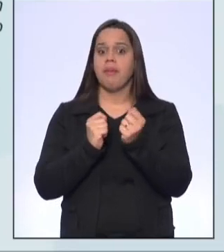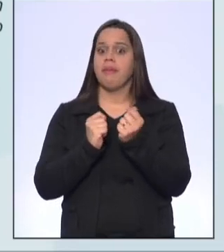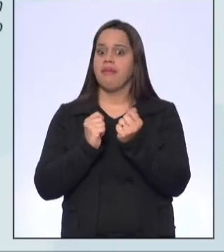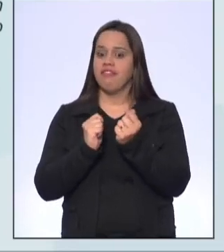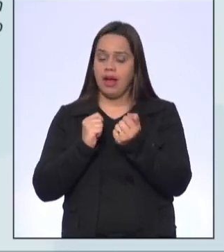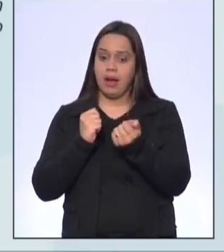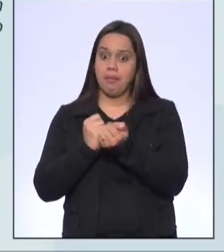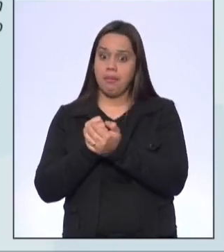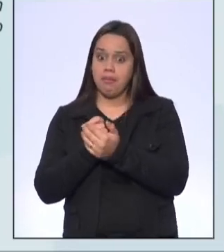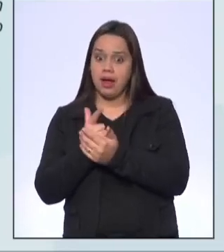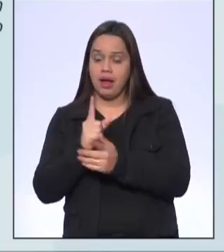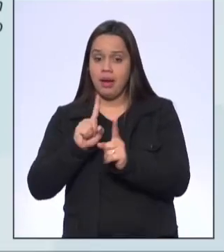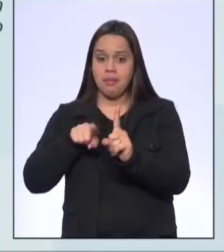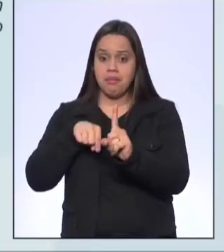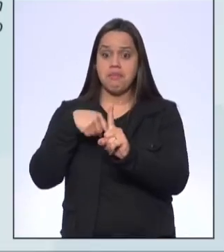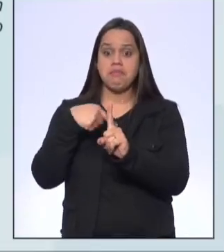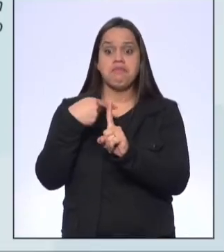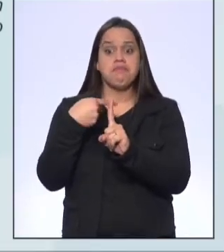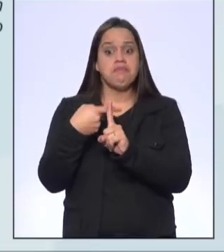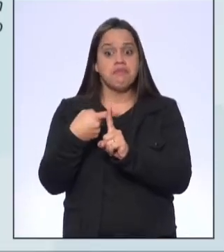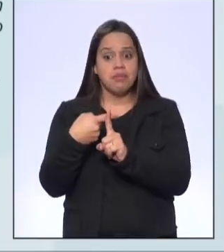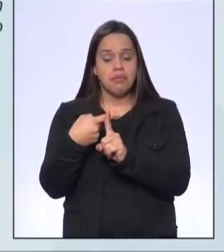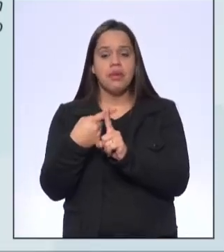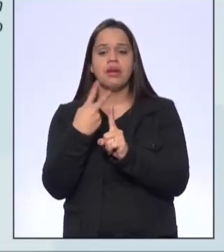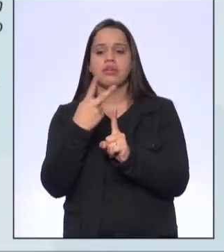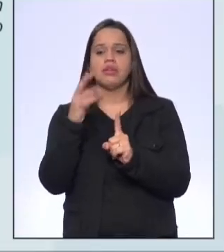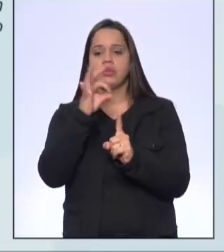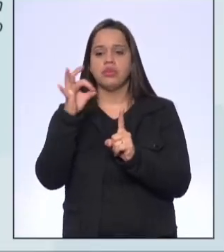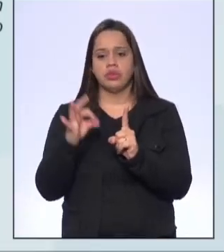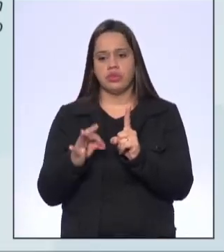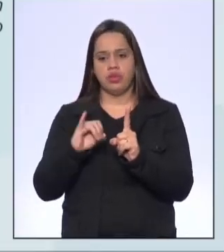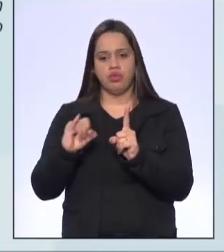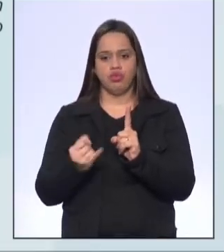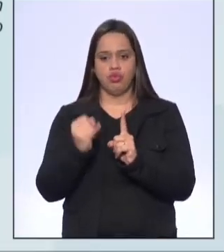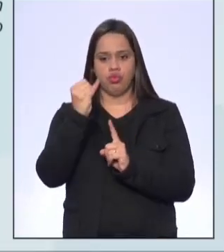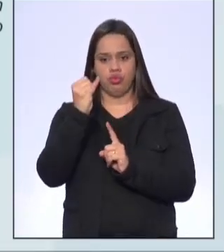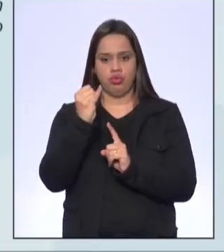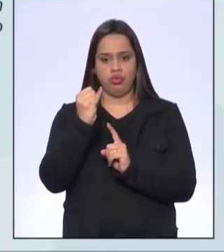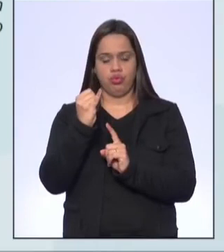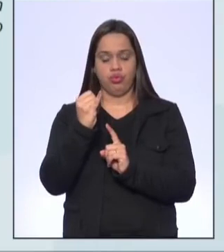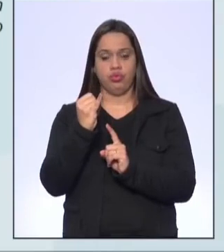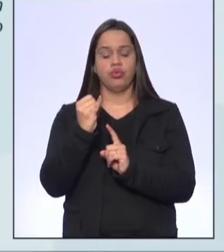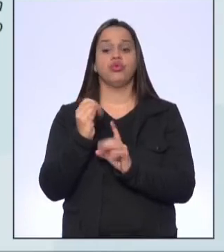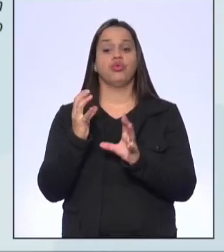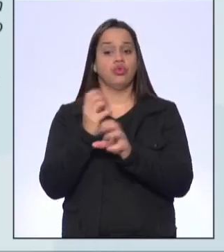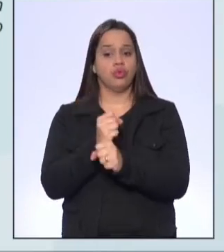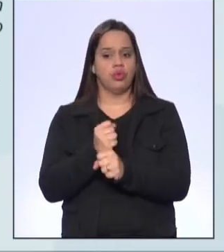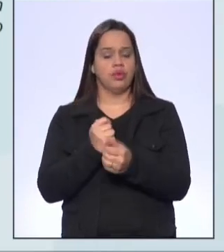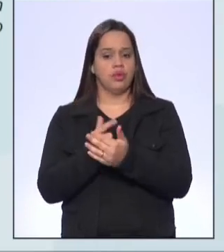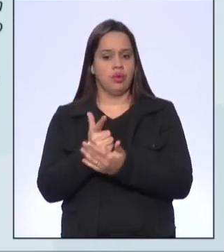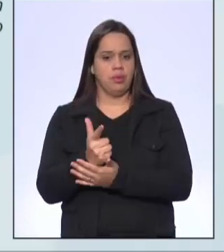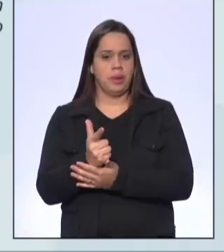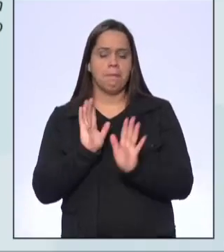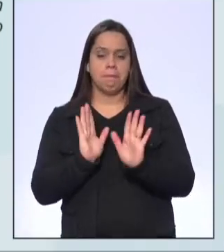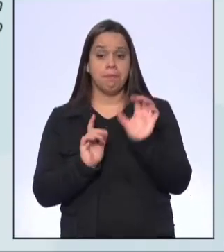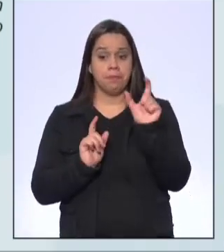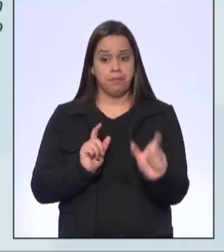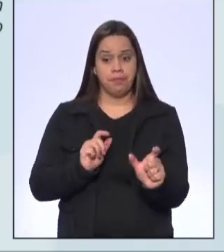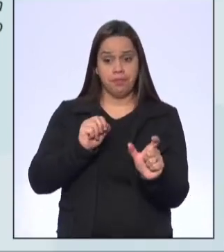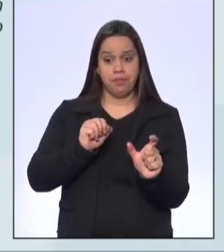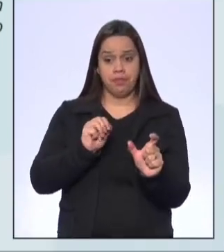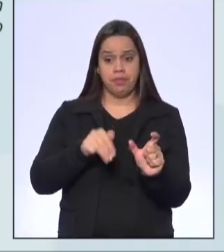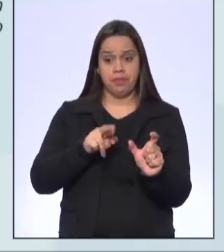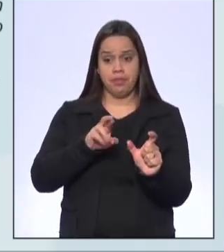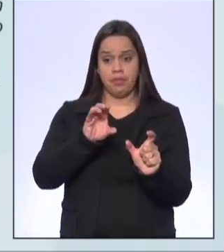cobrado juros, né, acrescentado o valor de 2% no valor da compra. Marcos decidiu escolher